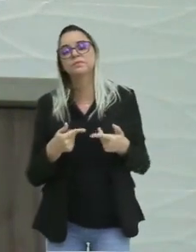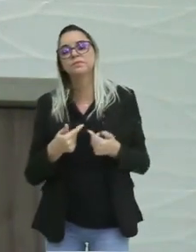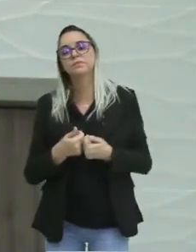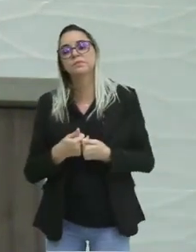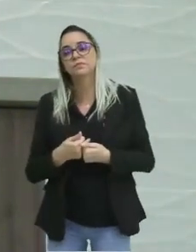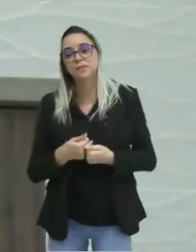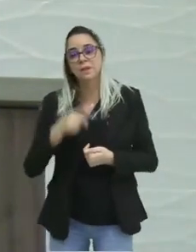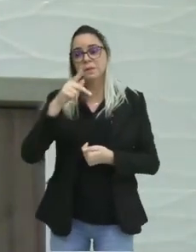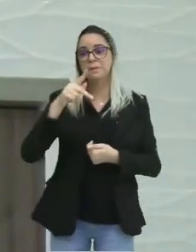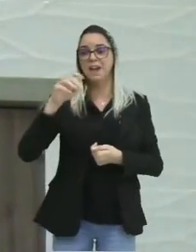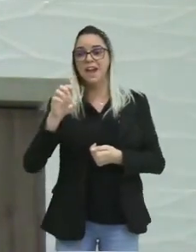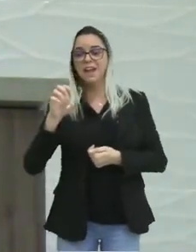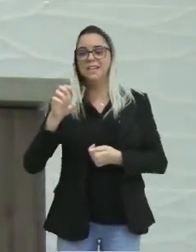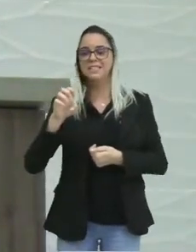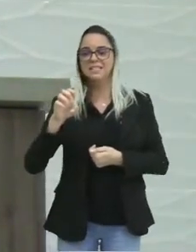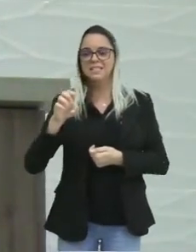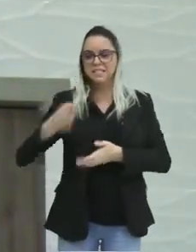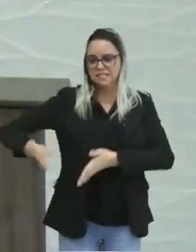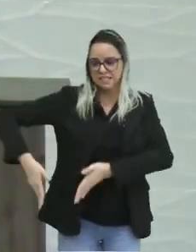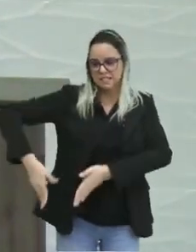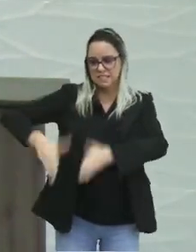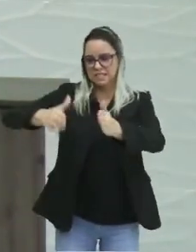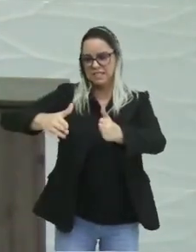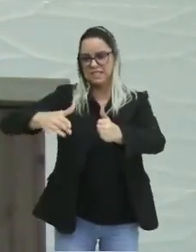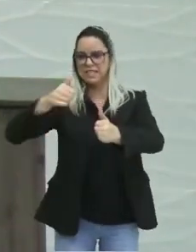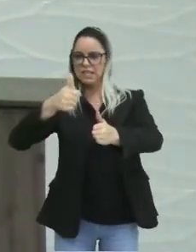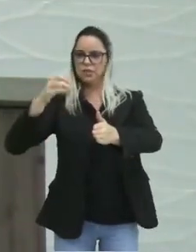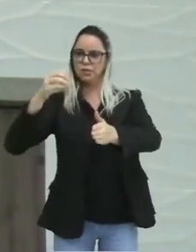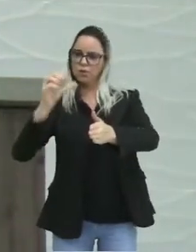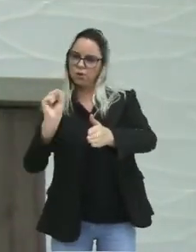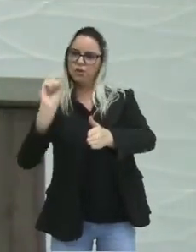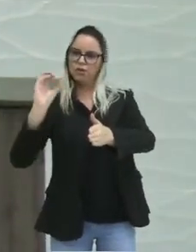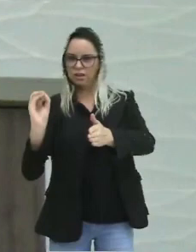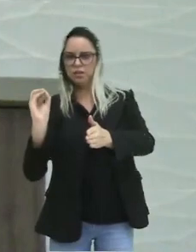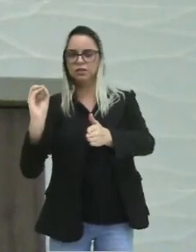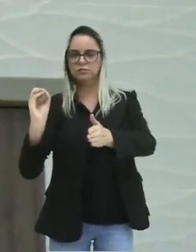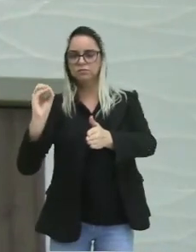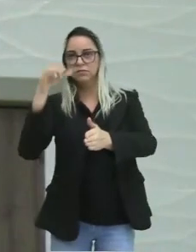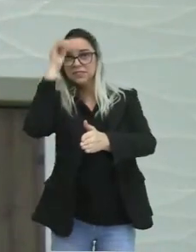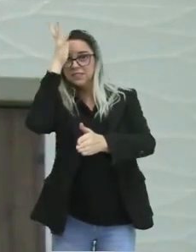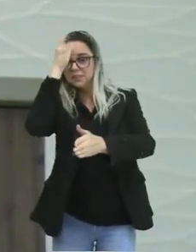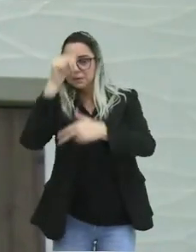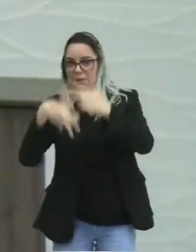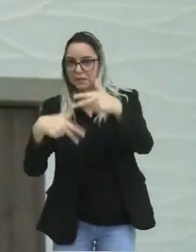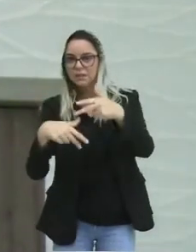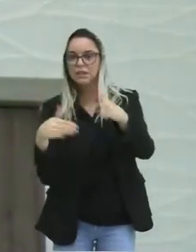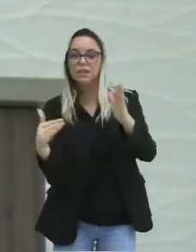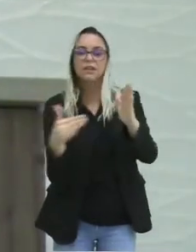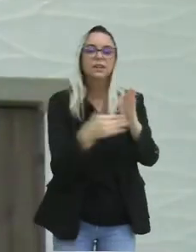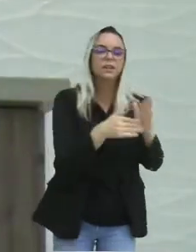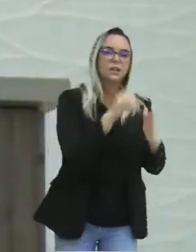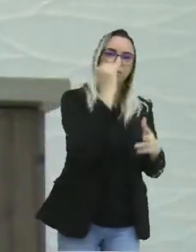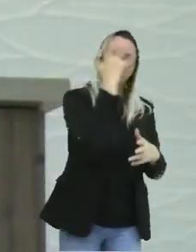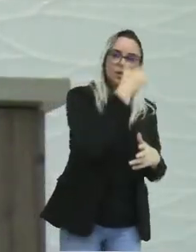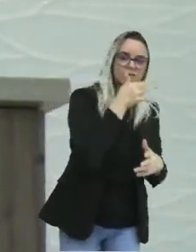da PE-180, que liga São Bento a Belo Jardim, São Bento a Lajedo,